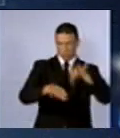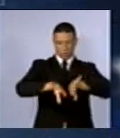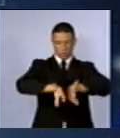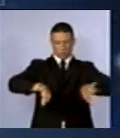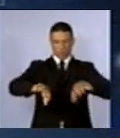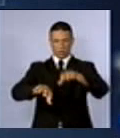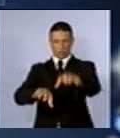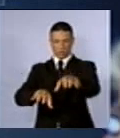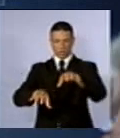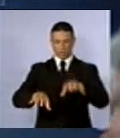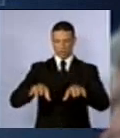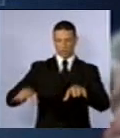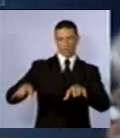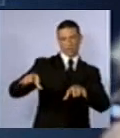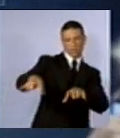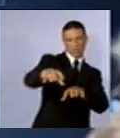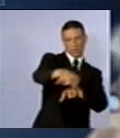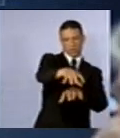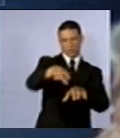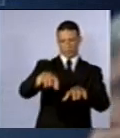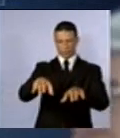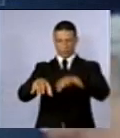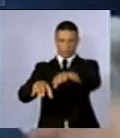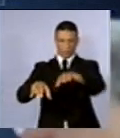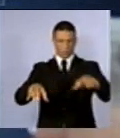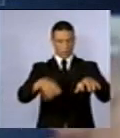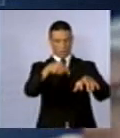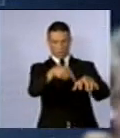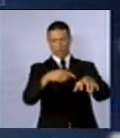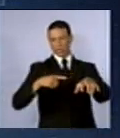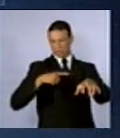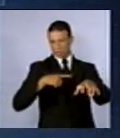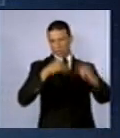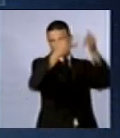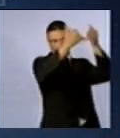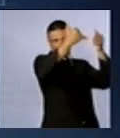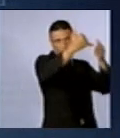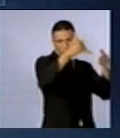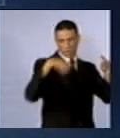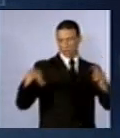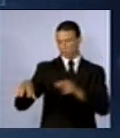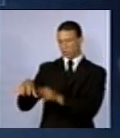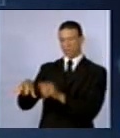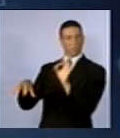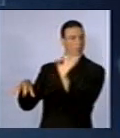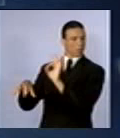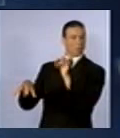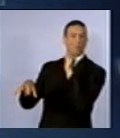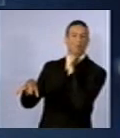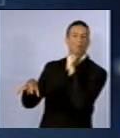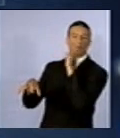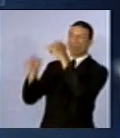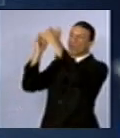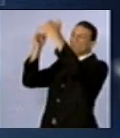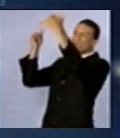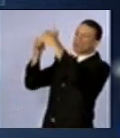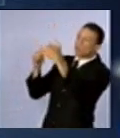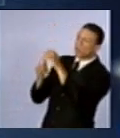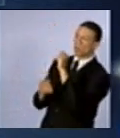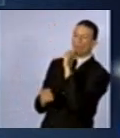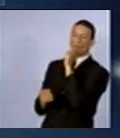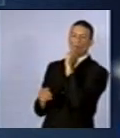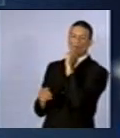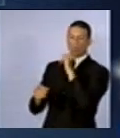setores censitários, bairros com presença de linha de transmissão nesses setores e bairros sem presença de linha de transmissão.